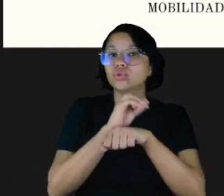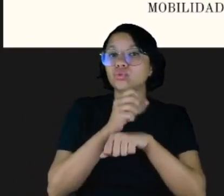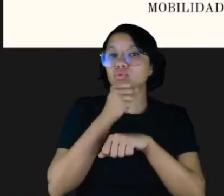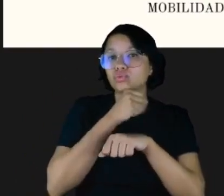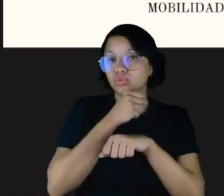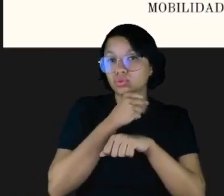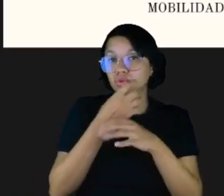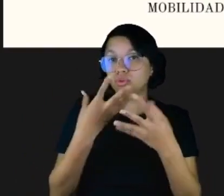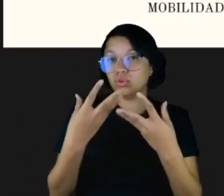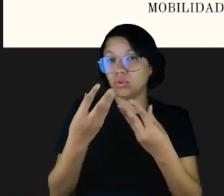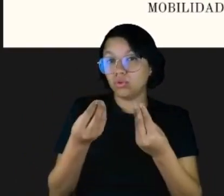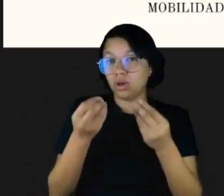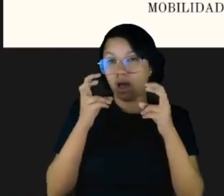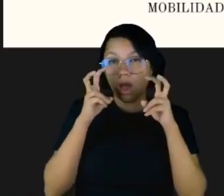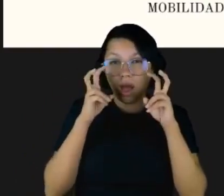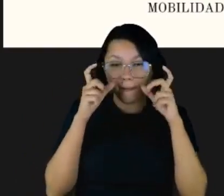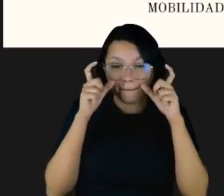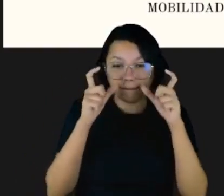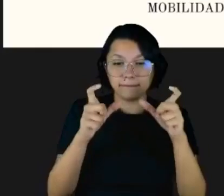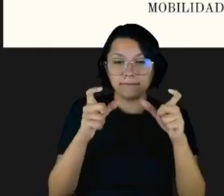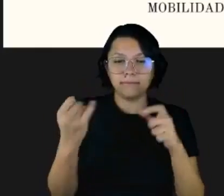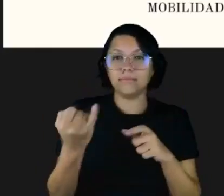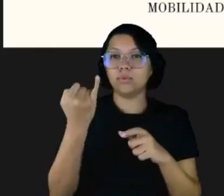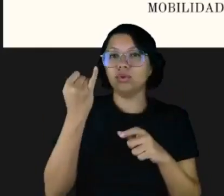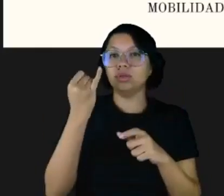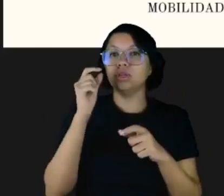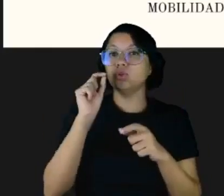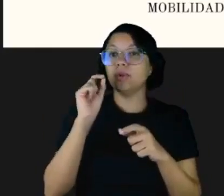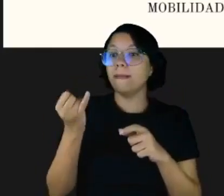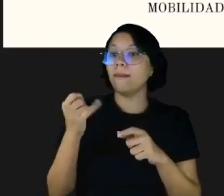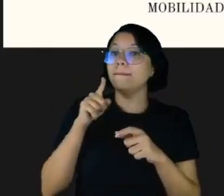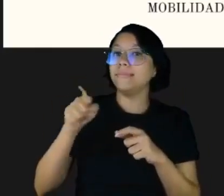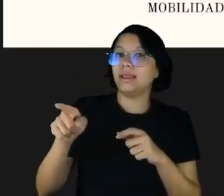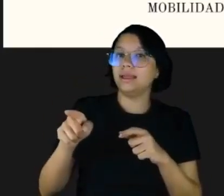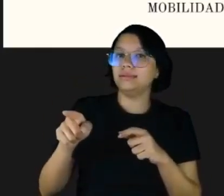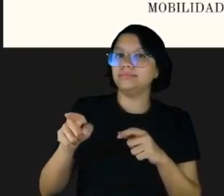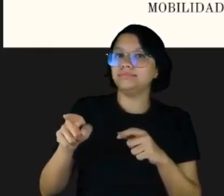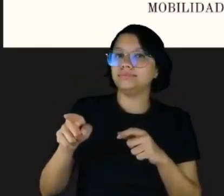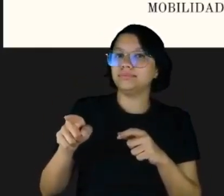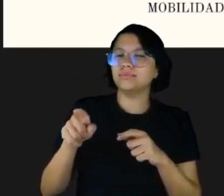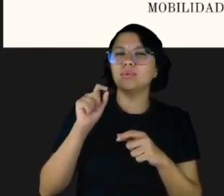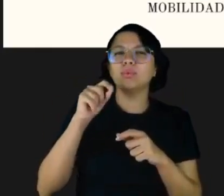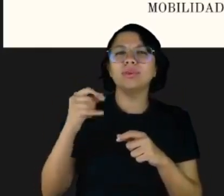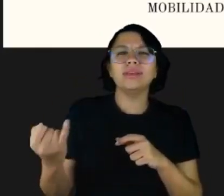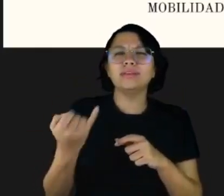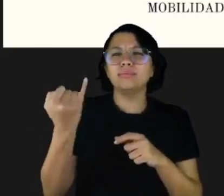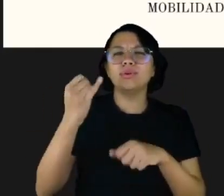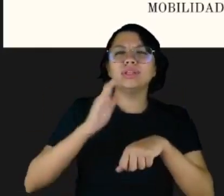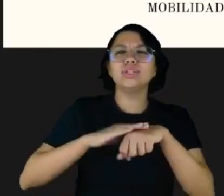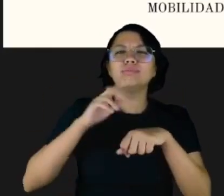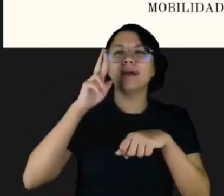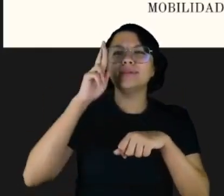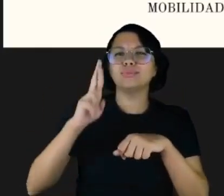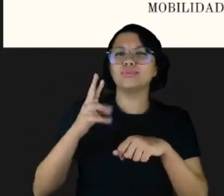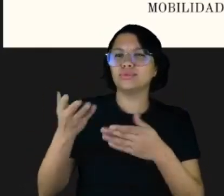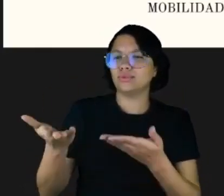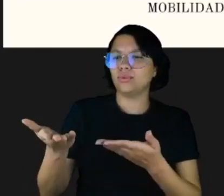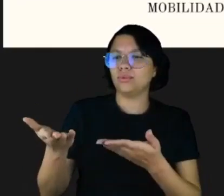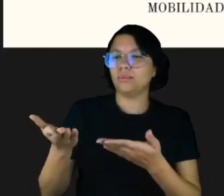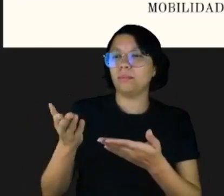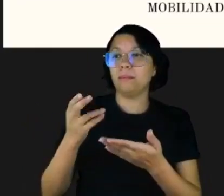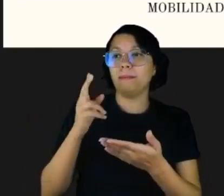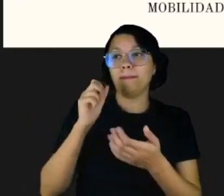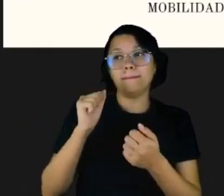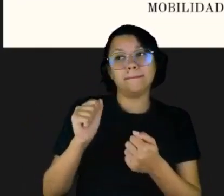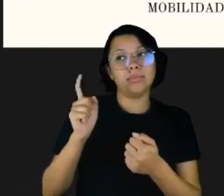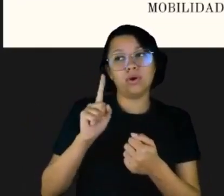idoso vamos dar importância àquilo que é importante para ele. O que mais importa para o senhor? Pode não ser o que importa